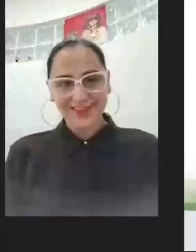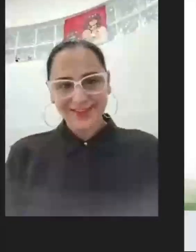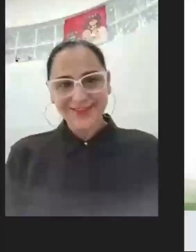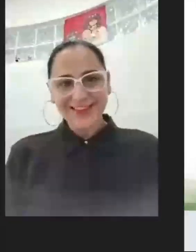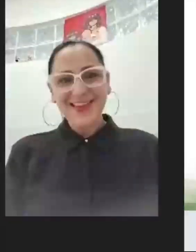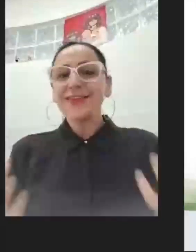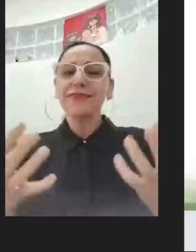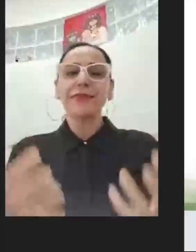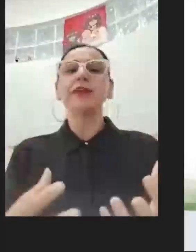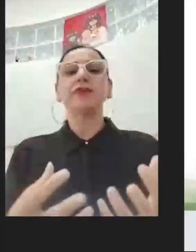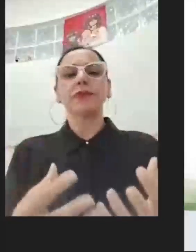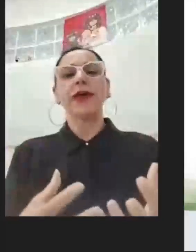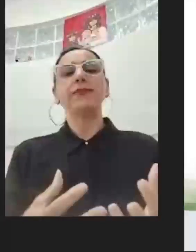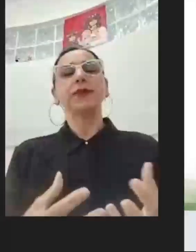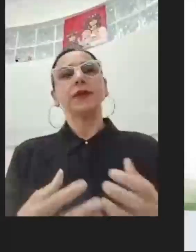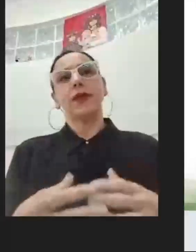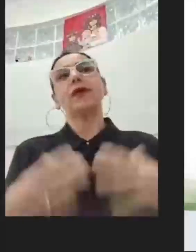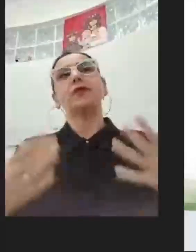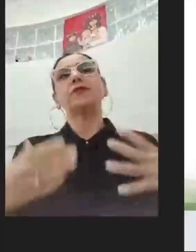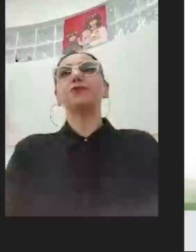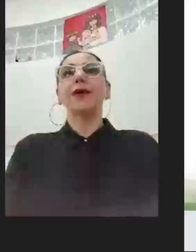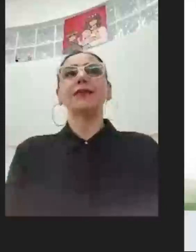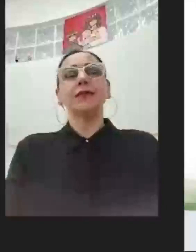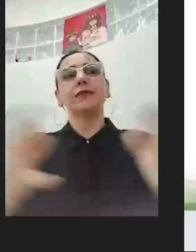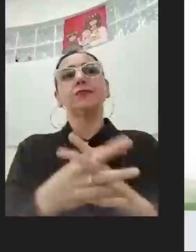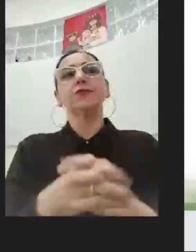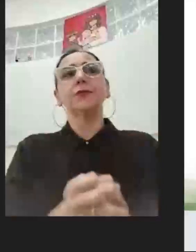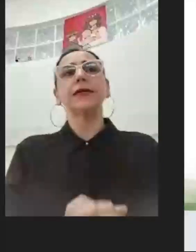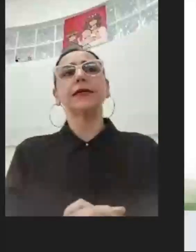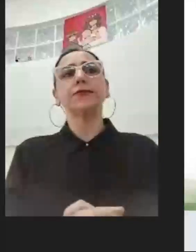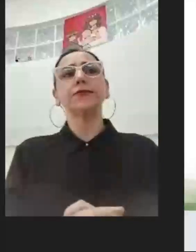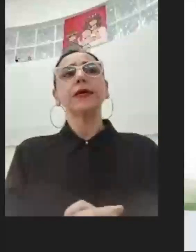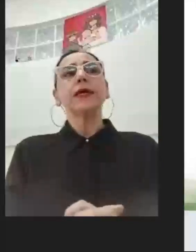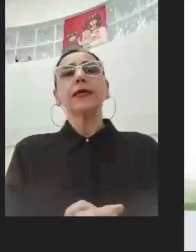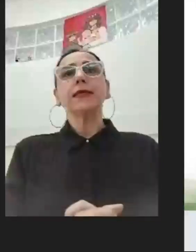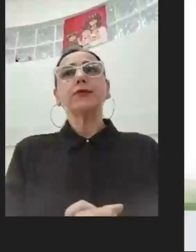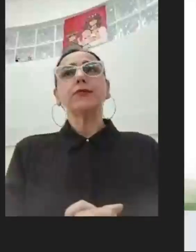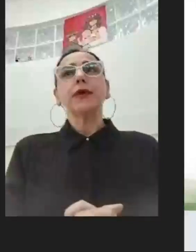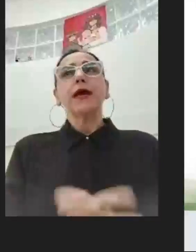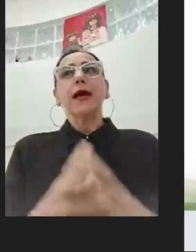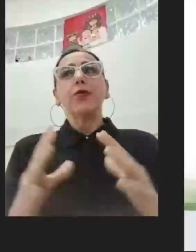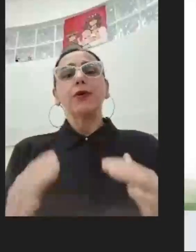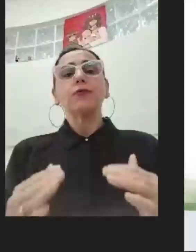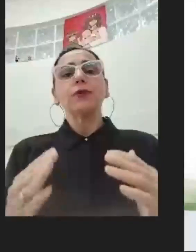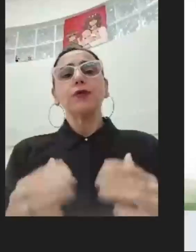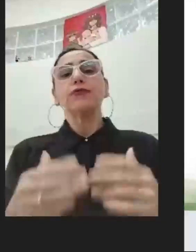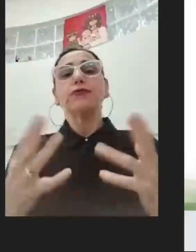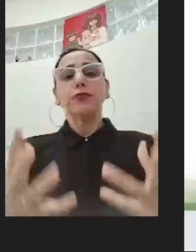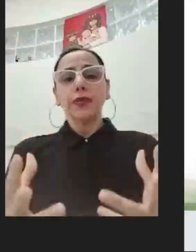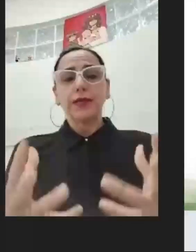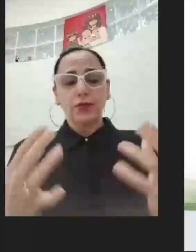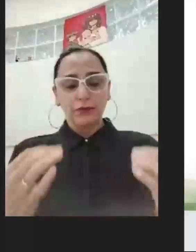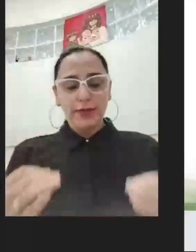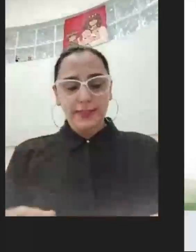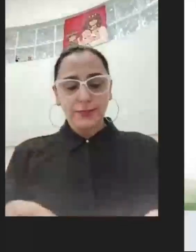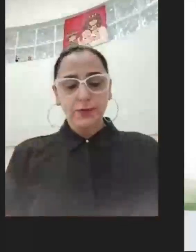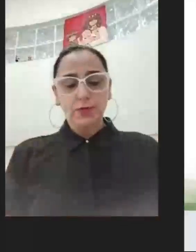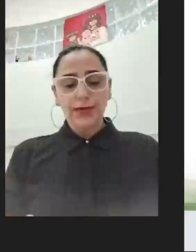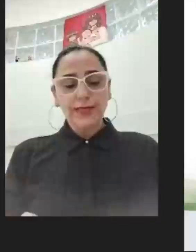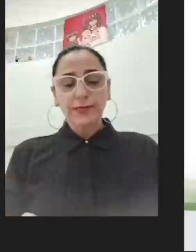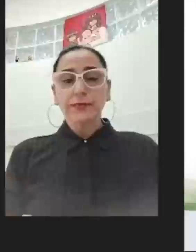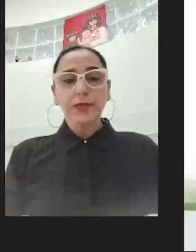longevidade, entendeu? E filhos, né? Que é a nossa espécie aí se multiplicando. Então, quando eu